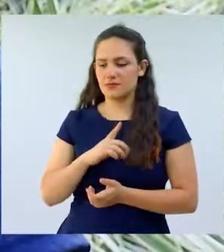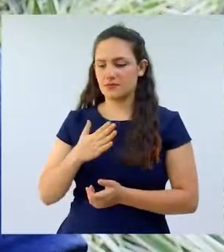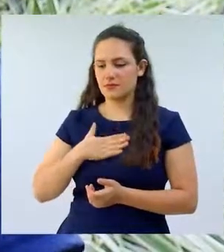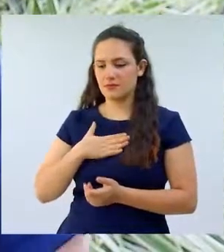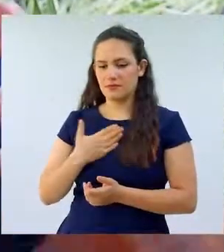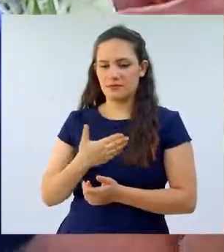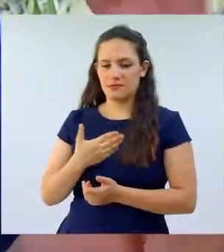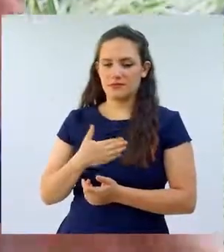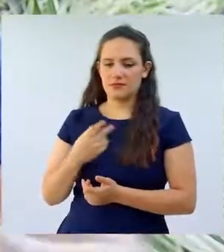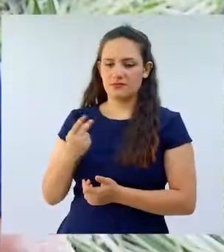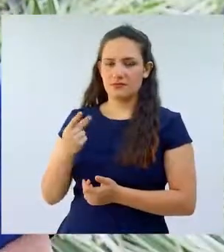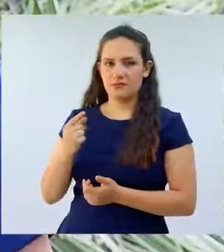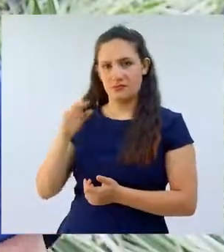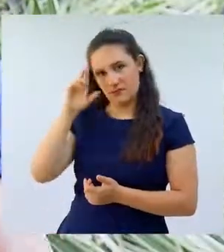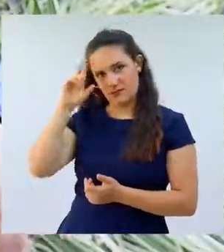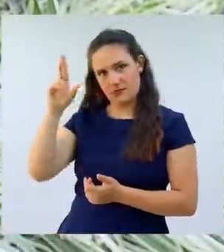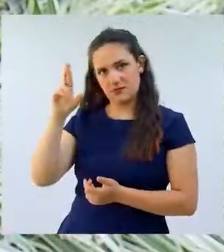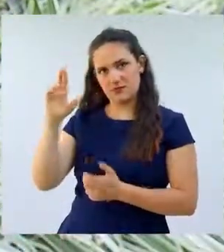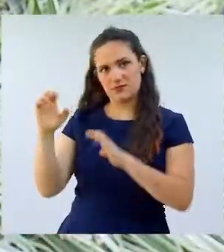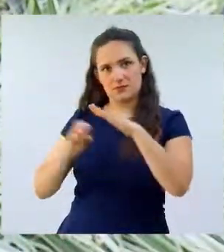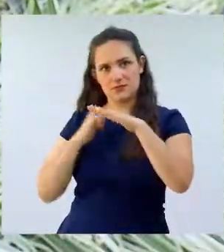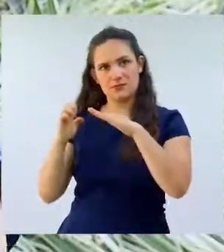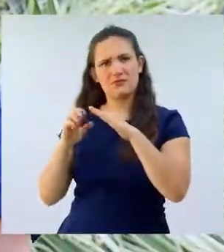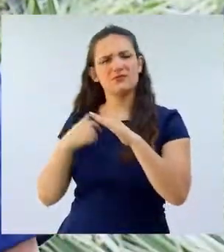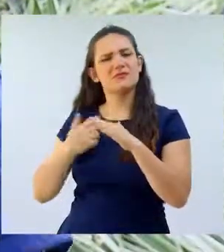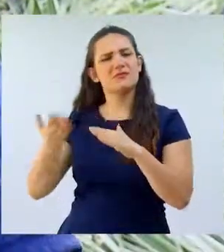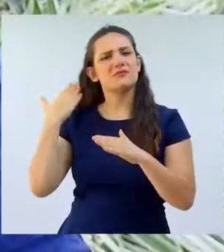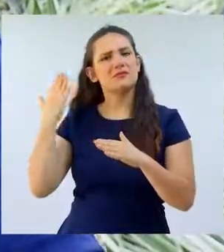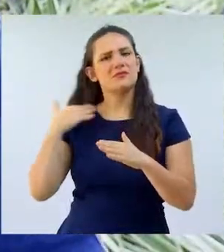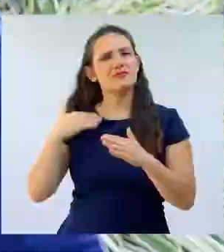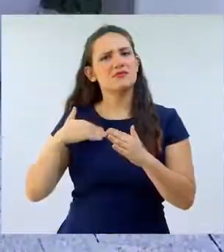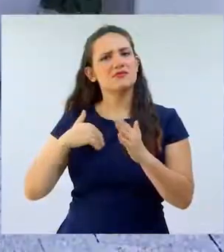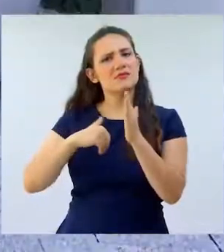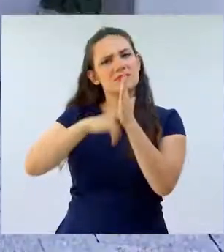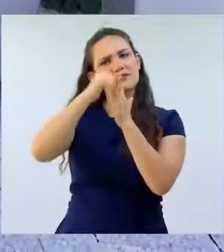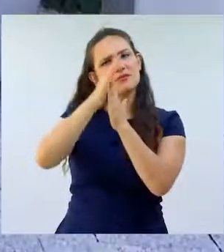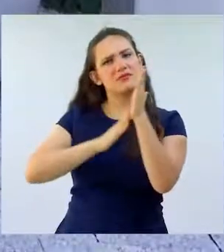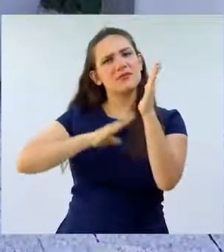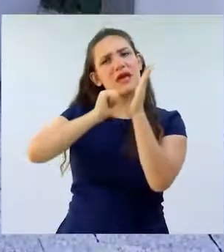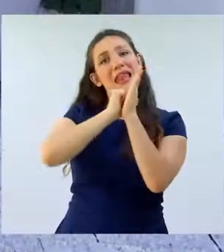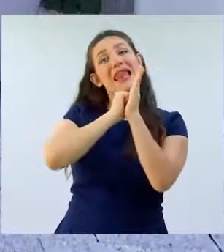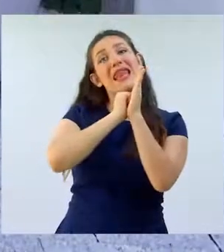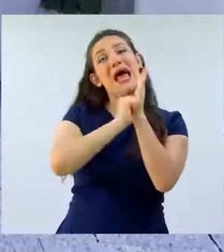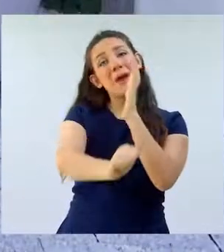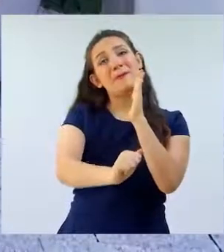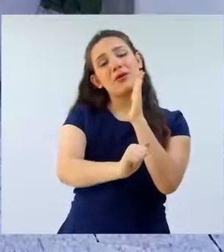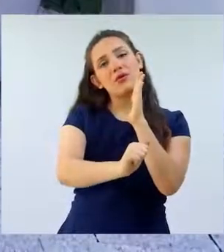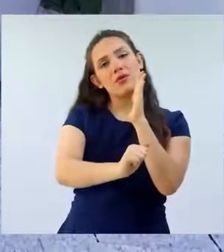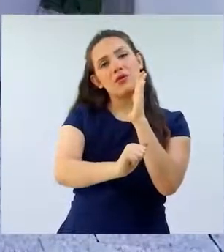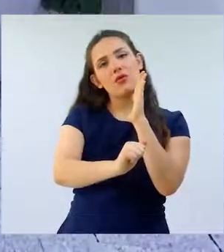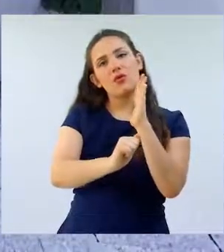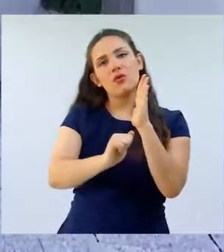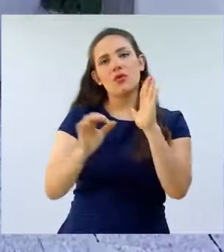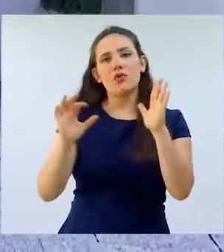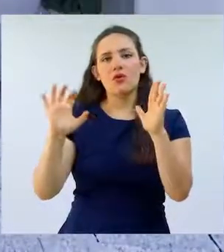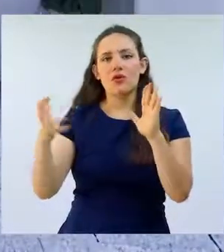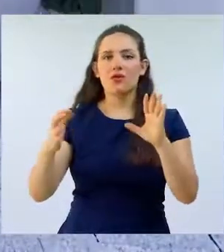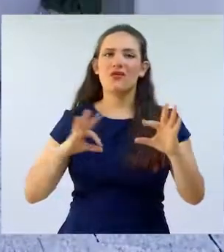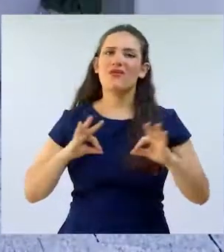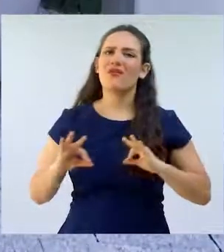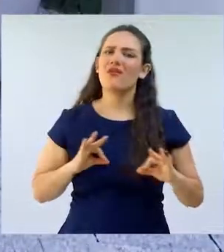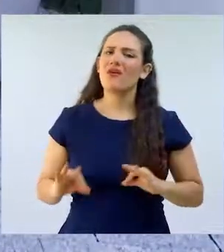para que eu começasse a restaurar, e foi logo depois que apagaram a onça pintada. E quando for apagar a onça pintada, Cleir? Então, cara... Como é que